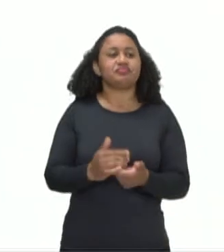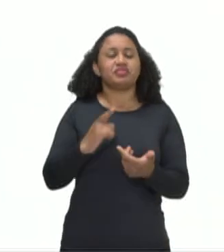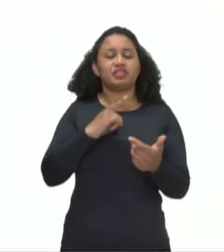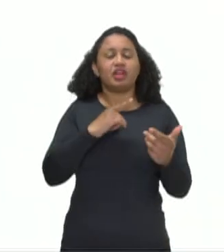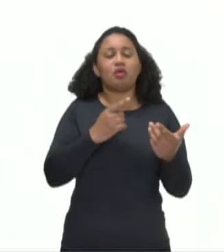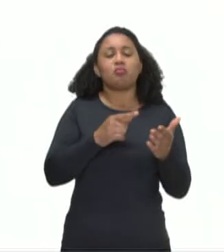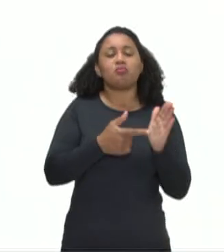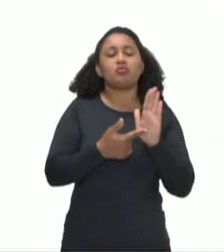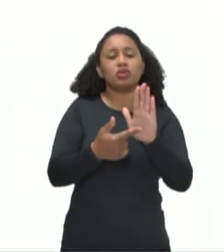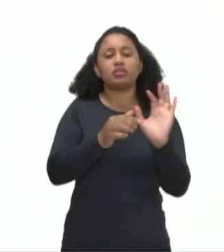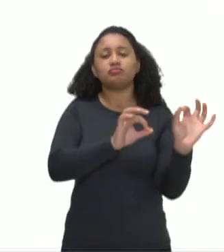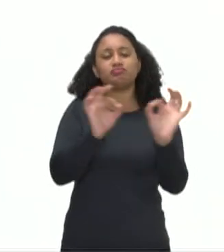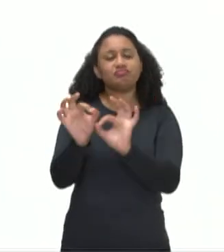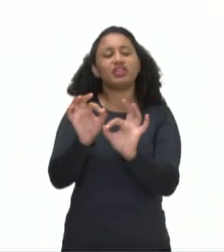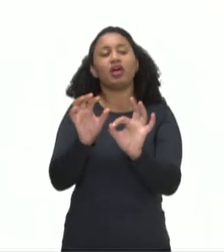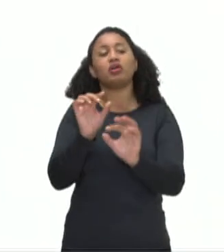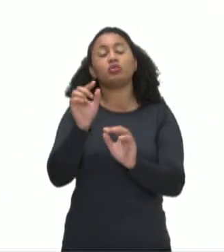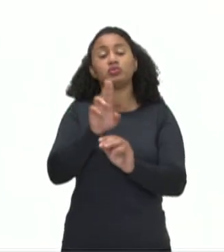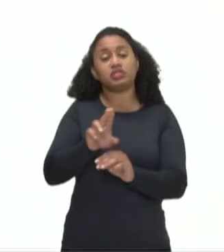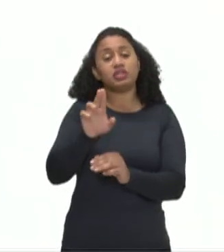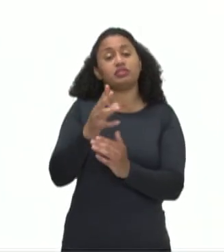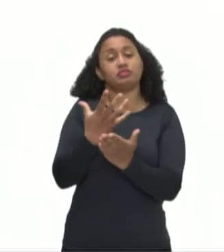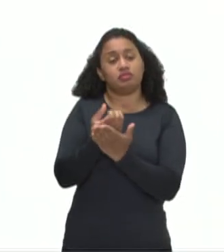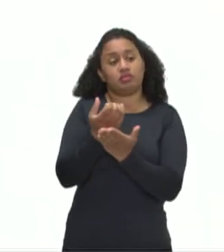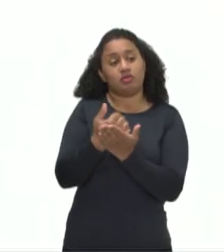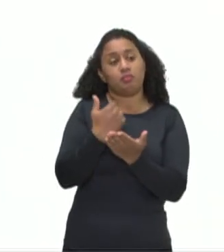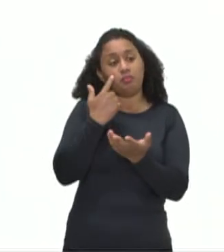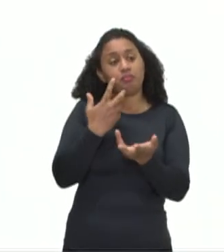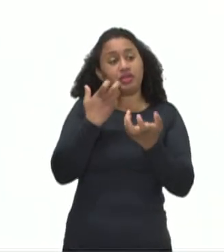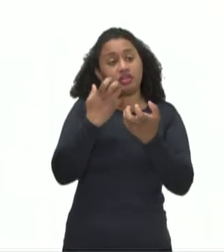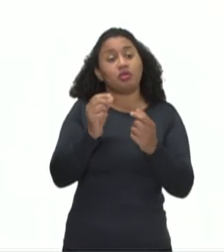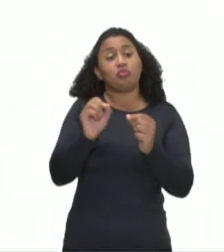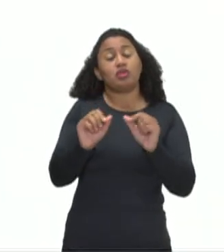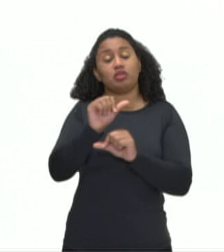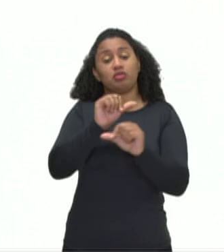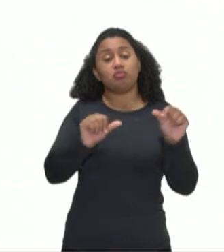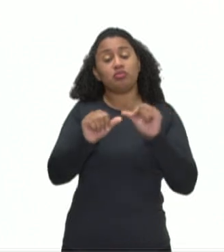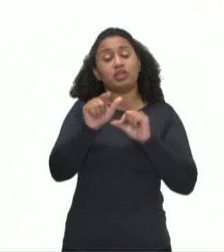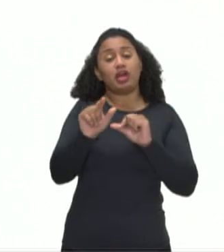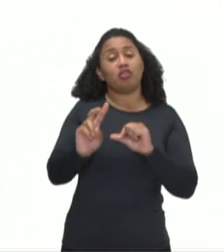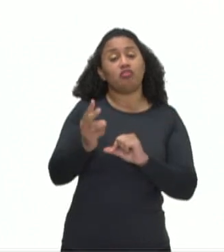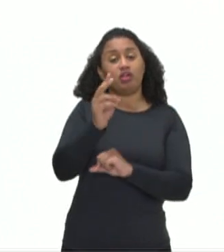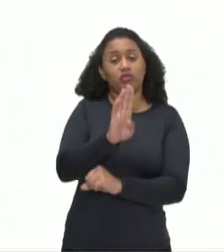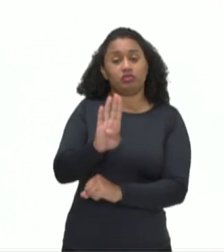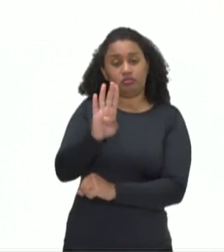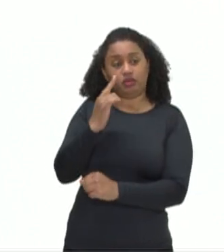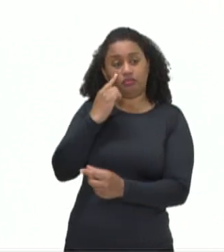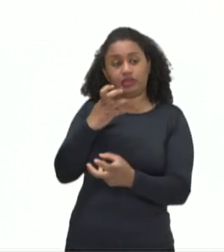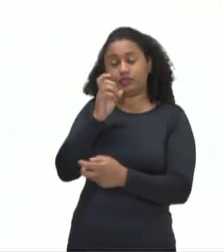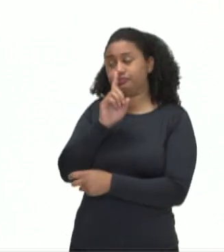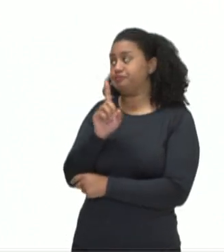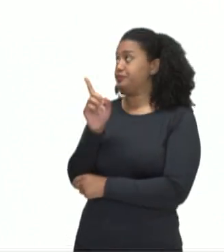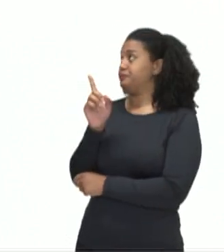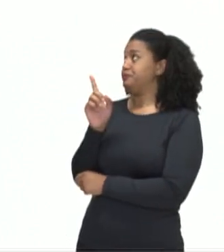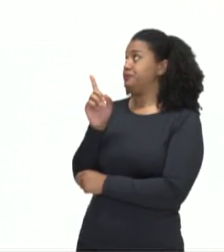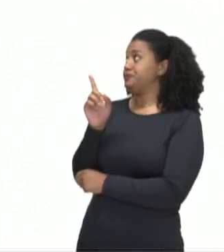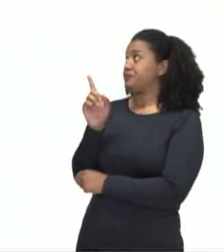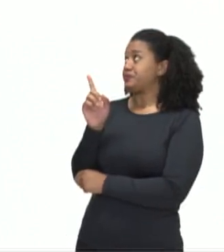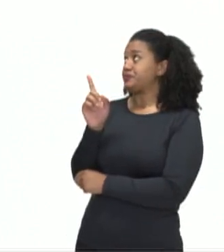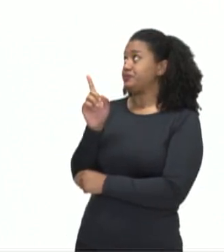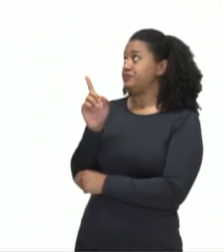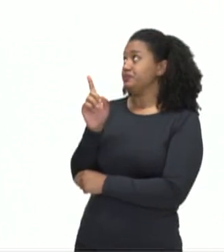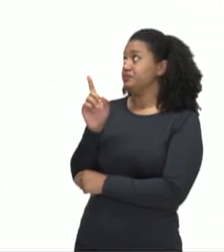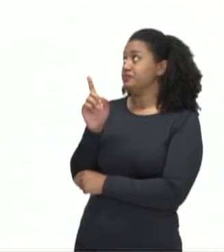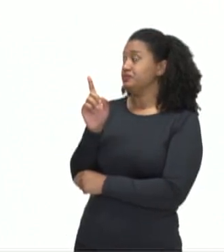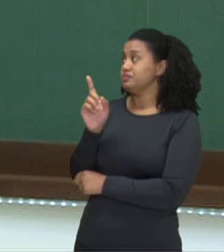uma animação usando o GeoGebra, onde quem está sendo alternado é o valor de B. Reparem aqui no